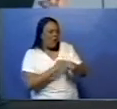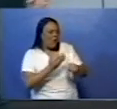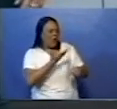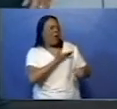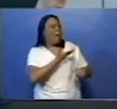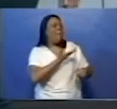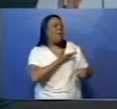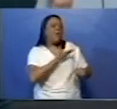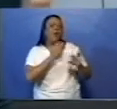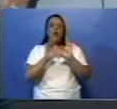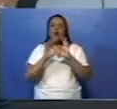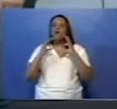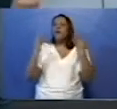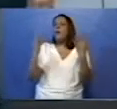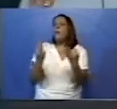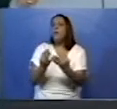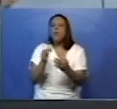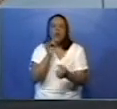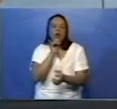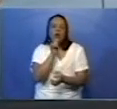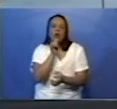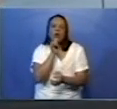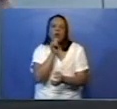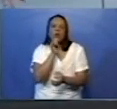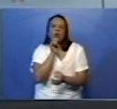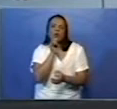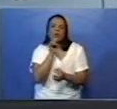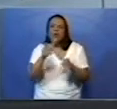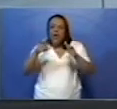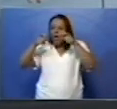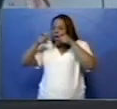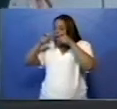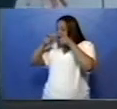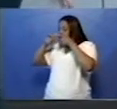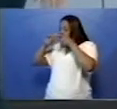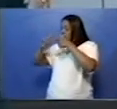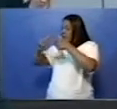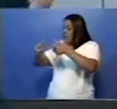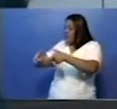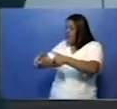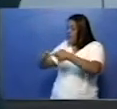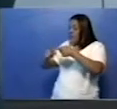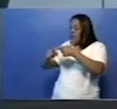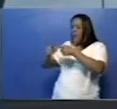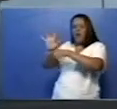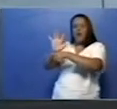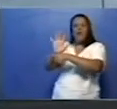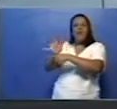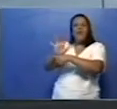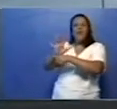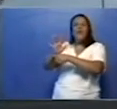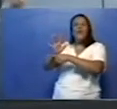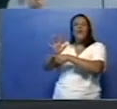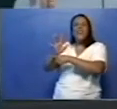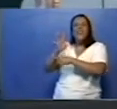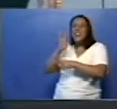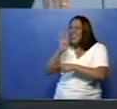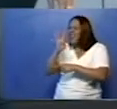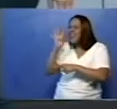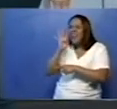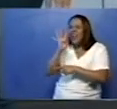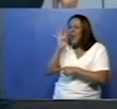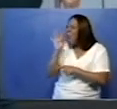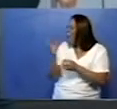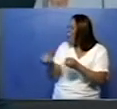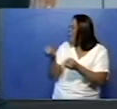família. Então, vejamos um exemplo. Assistir a um filme super legal, demais, né? Muito legal